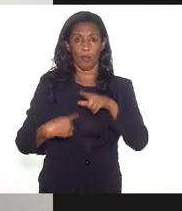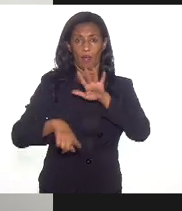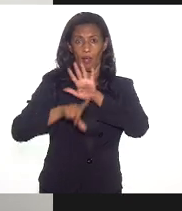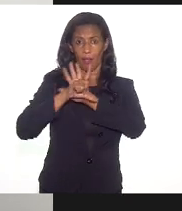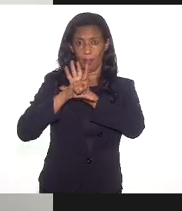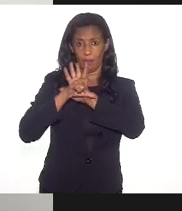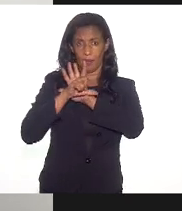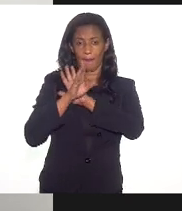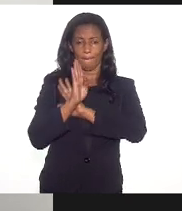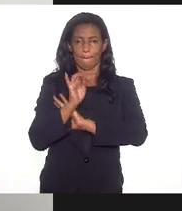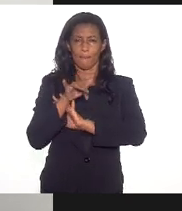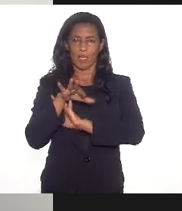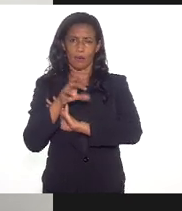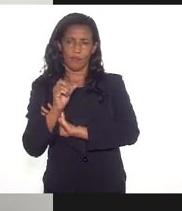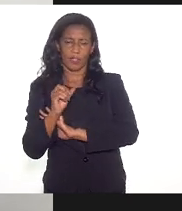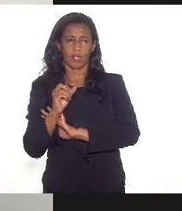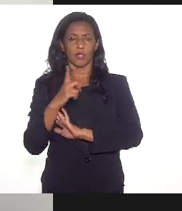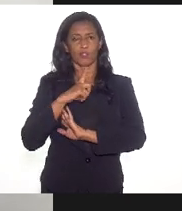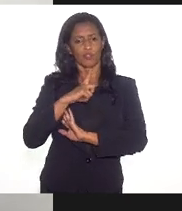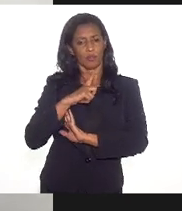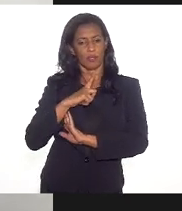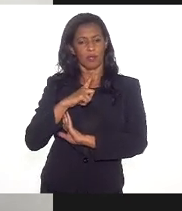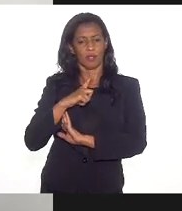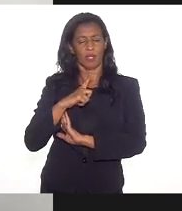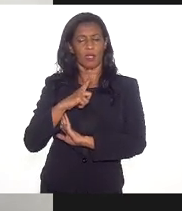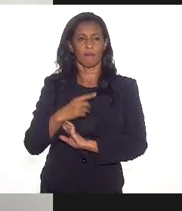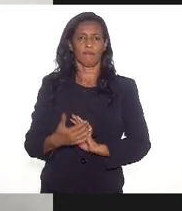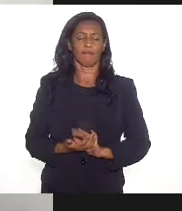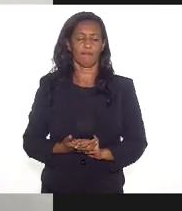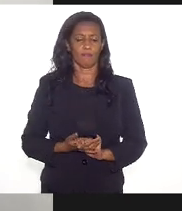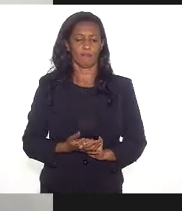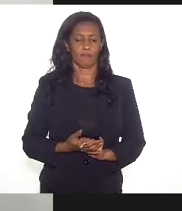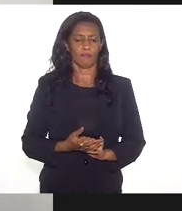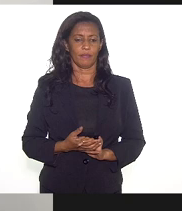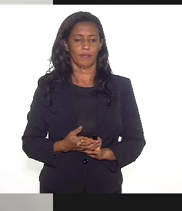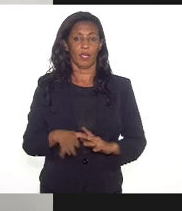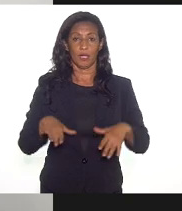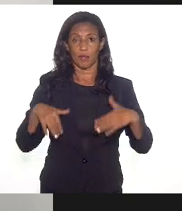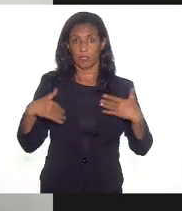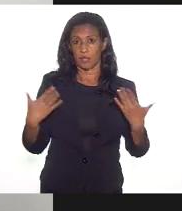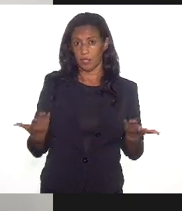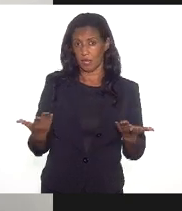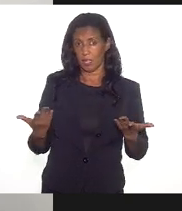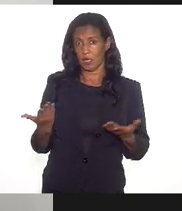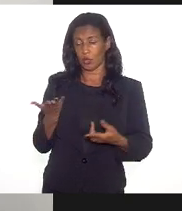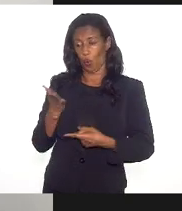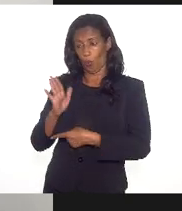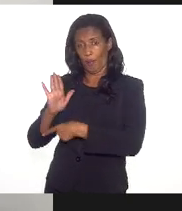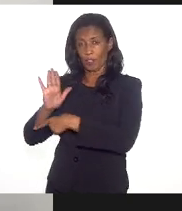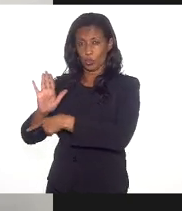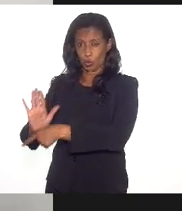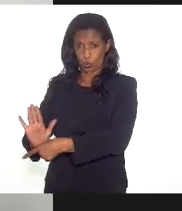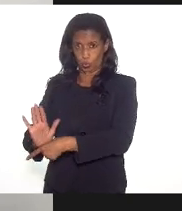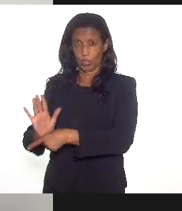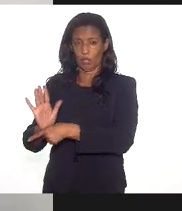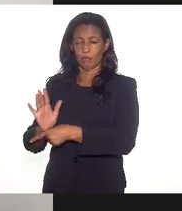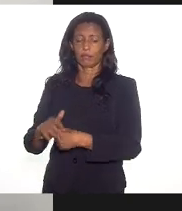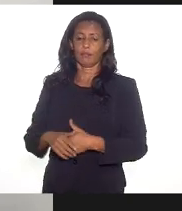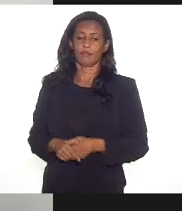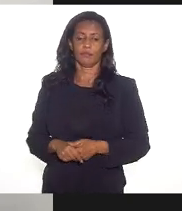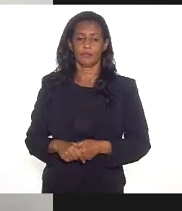benefícios eventuais ela já existe, dentre eles esses benefícios. Seria um aporte aos municípios, não é,